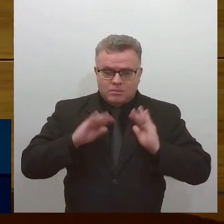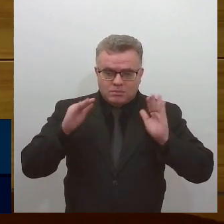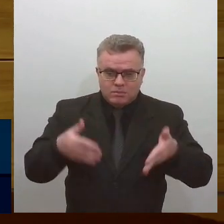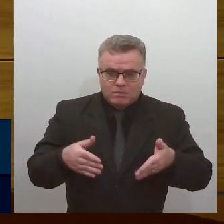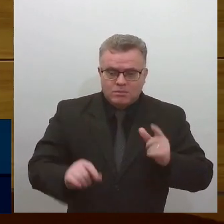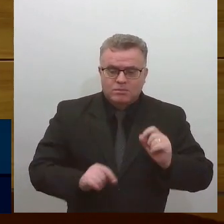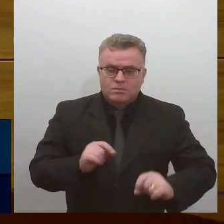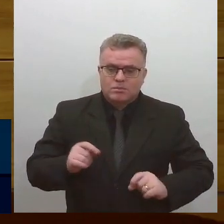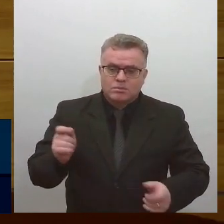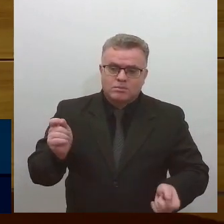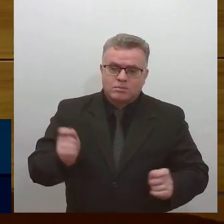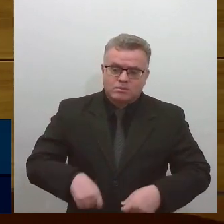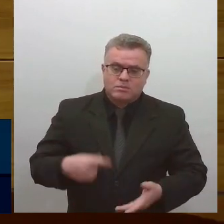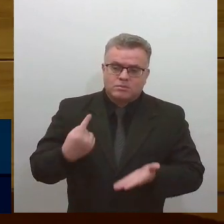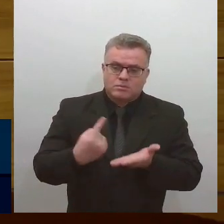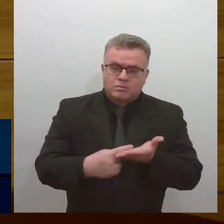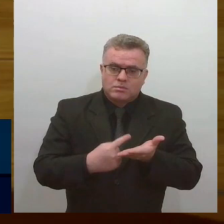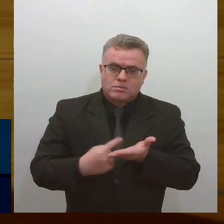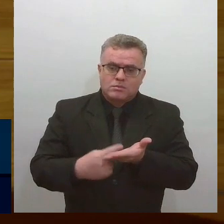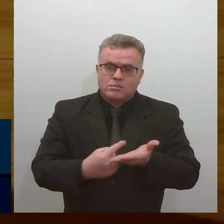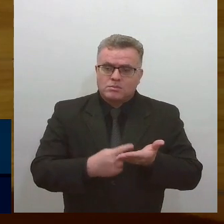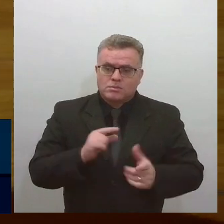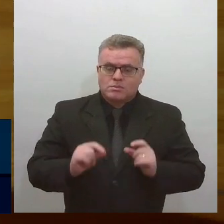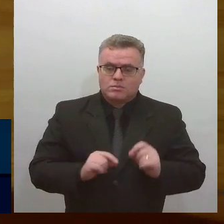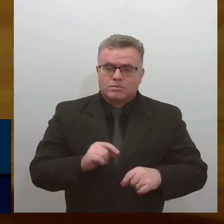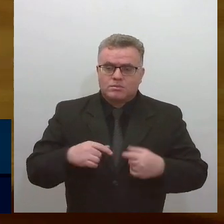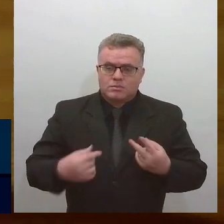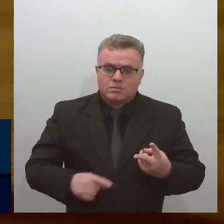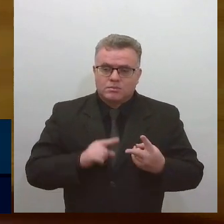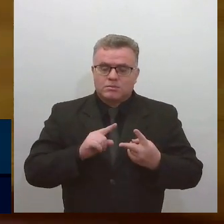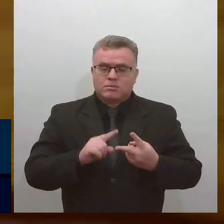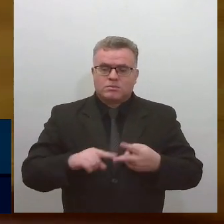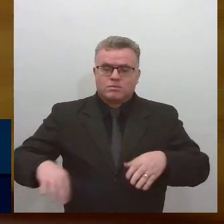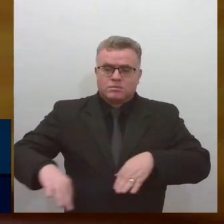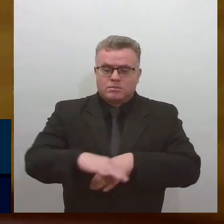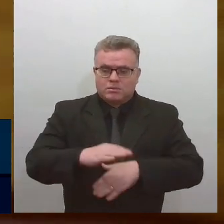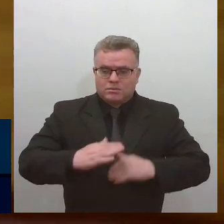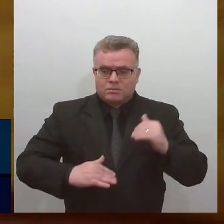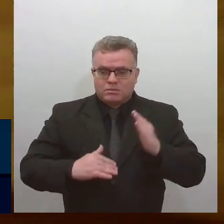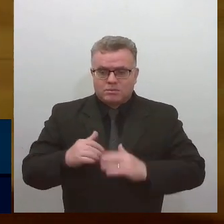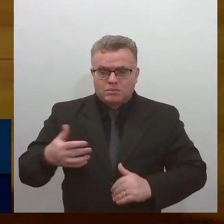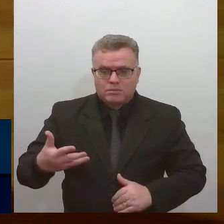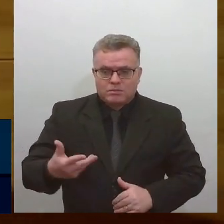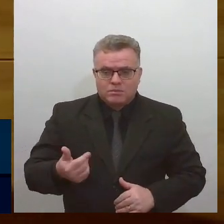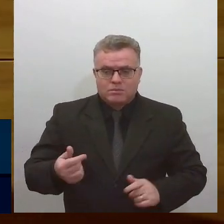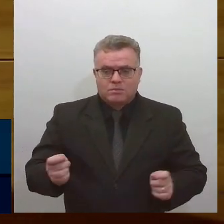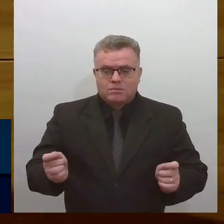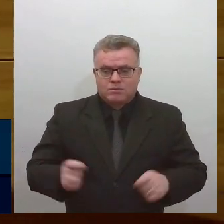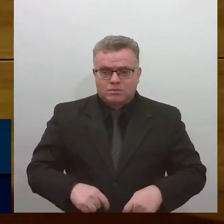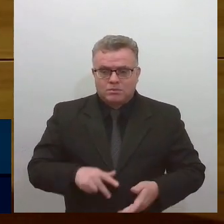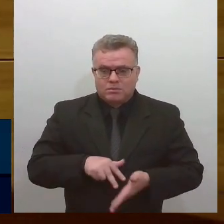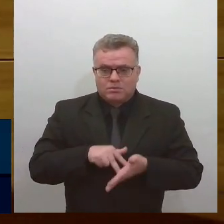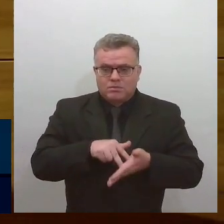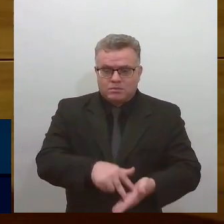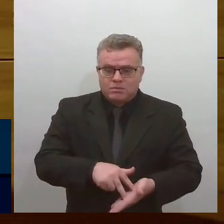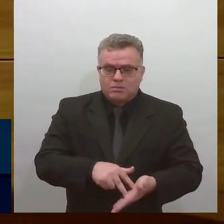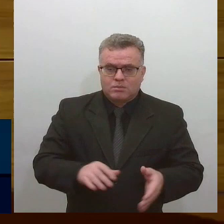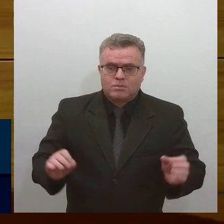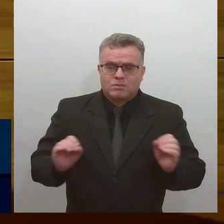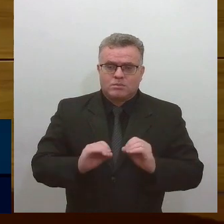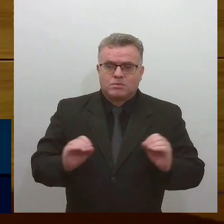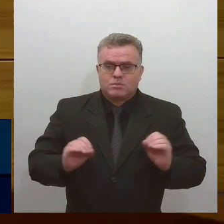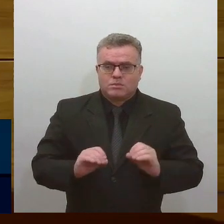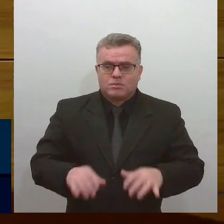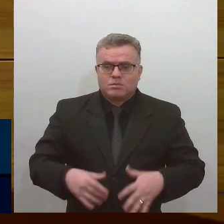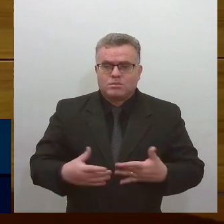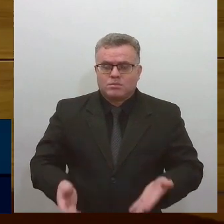Engenheiro sol na obra e o outro é o engenheiro dinheiro se você não tiver um engenheiro sol e não tiver um engenheiro dinheiro esquece